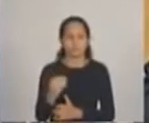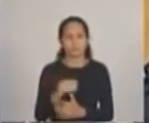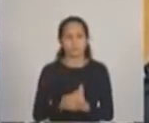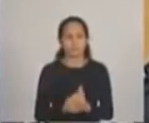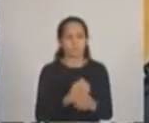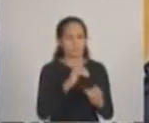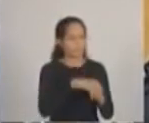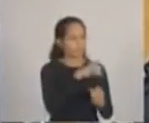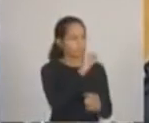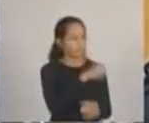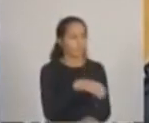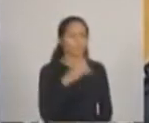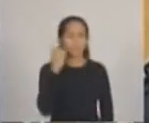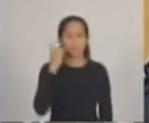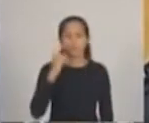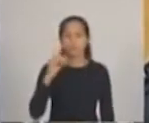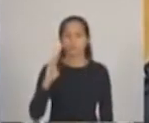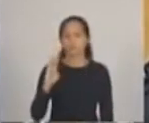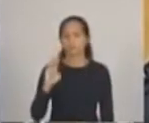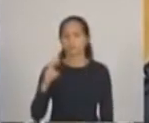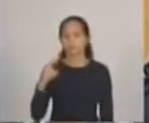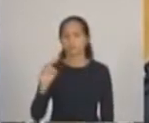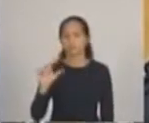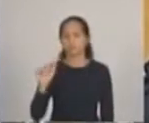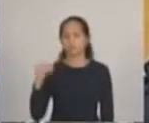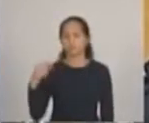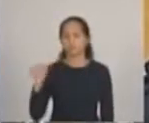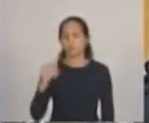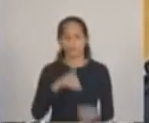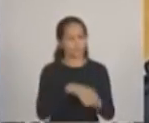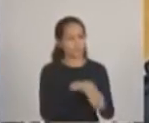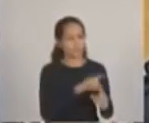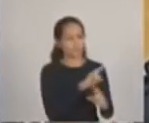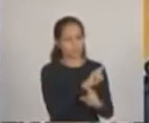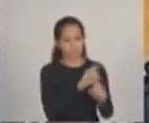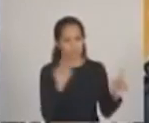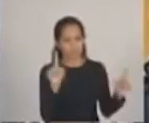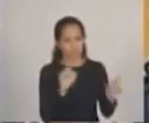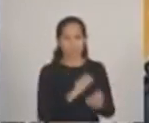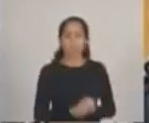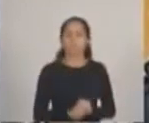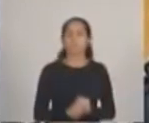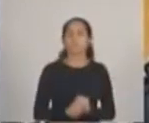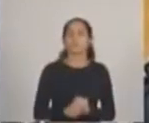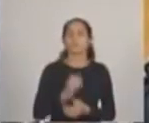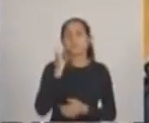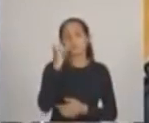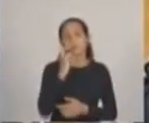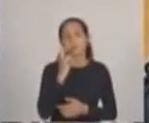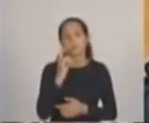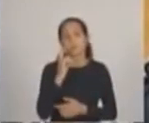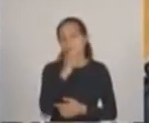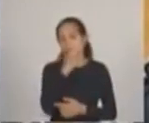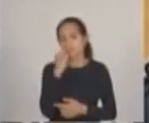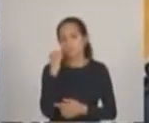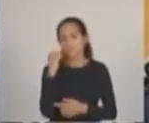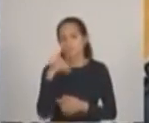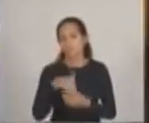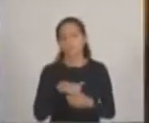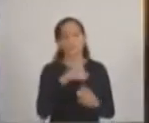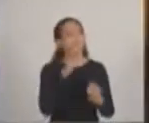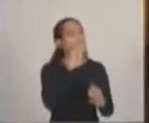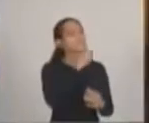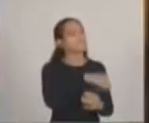sim. Deputado Bruno Lamas. Voto não. Deputado Bruno Lamas vota não. Deputado Capitão Assunção. Voto sim,